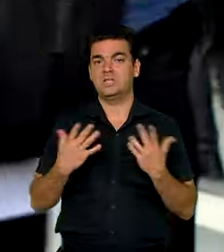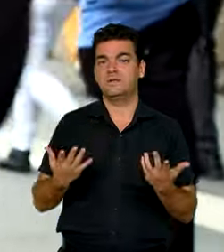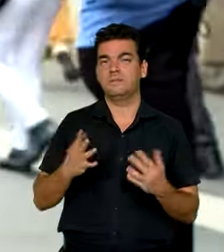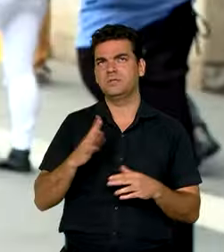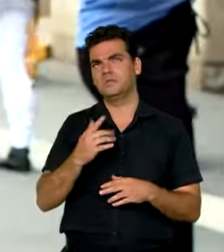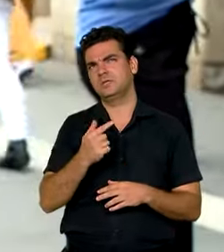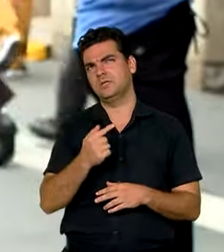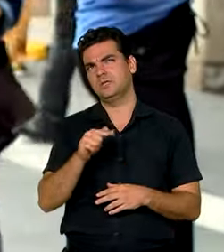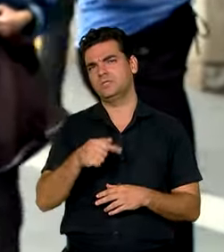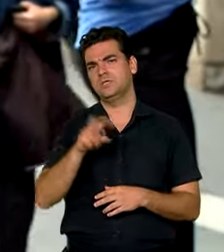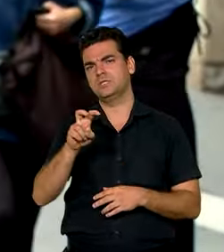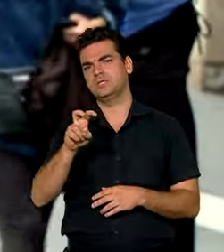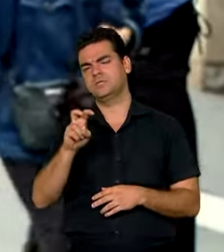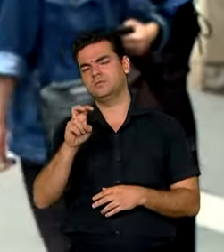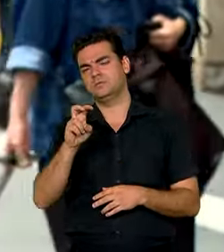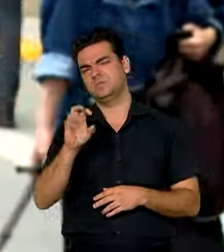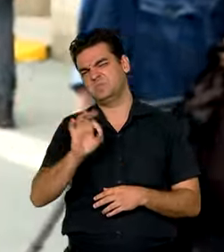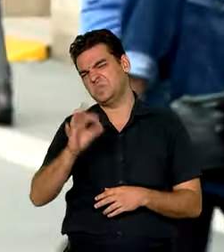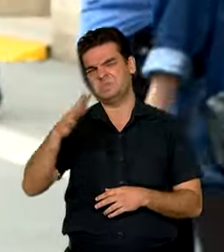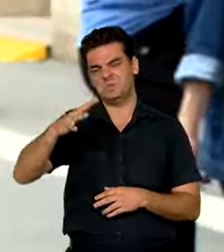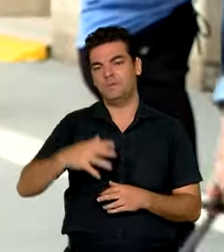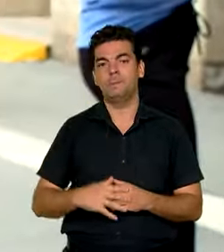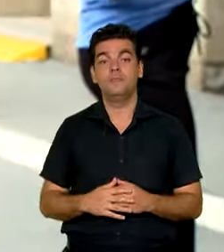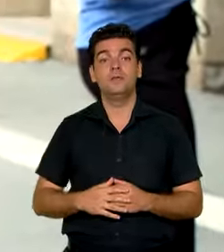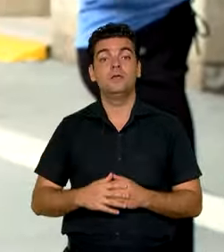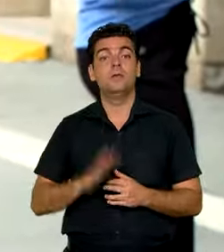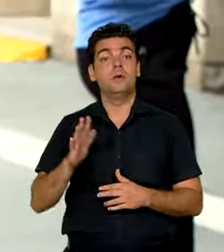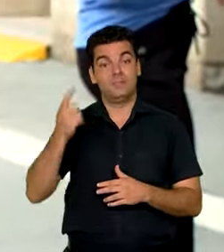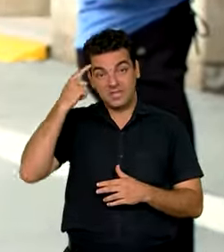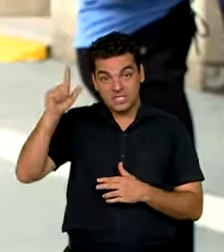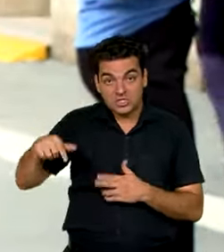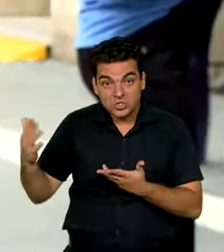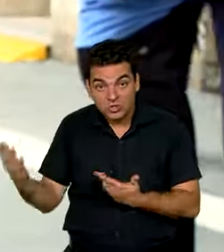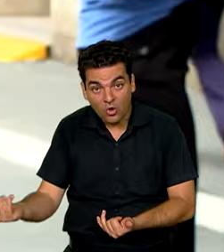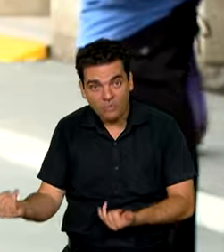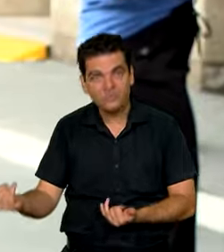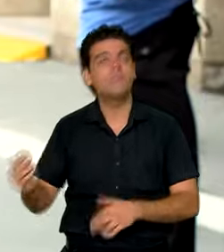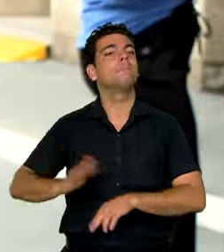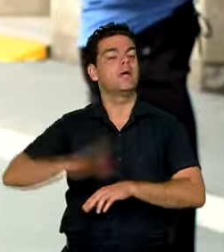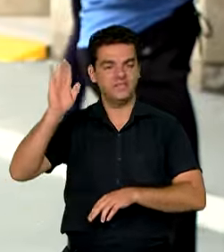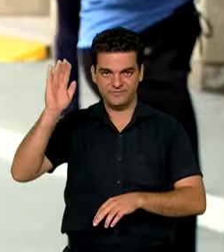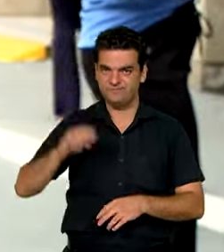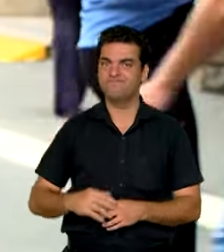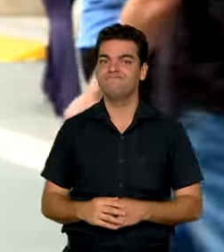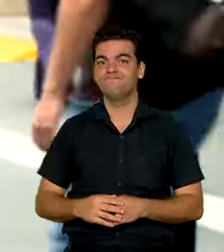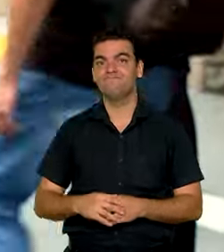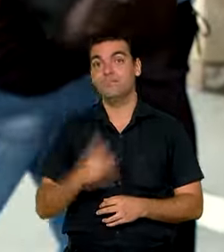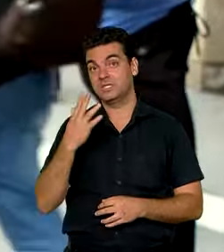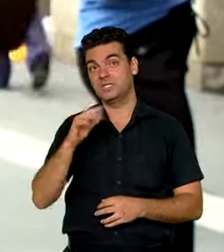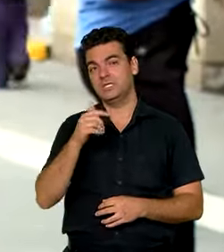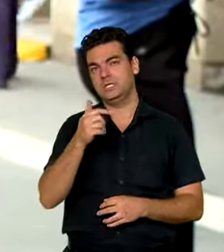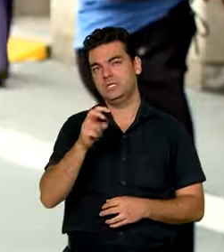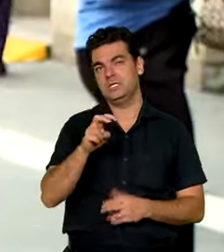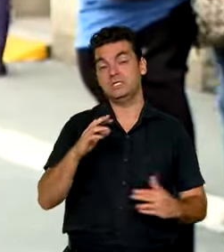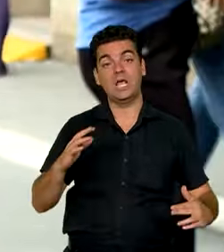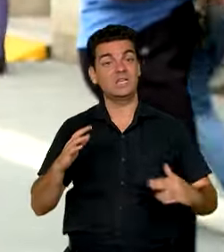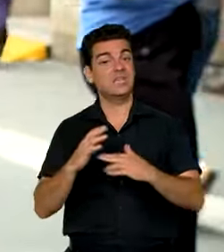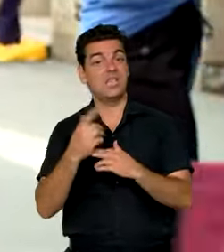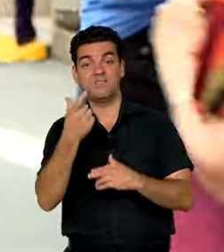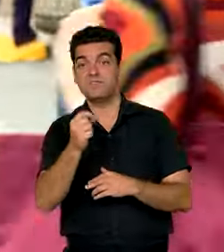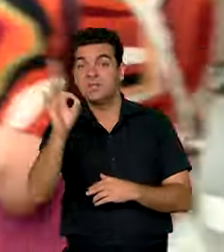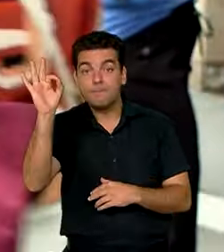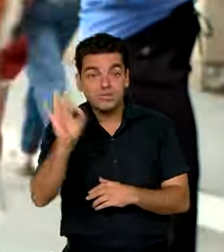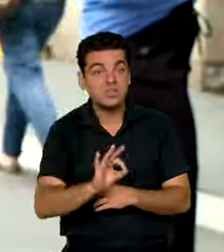em 7,6%, mas entre os jovens é bem mais alta. Varia entre 15% e